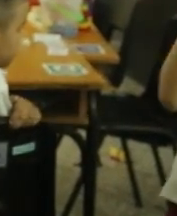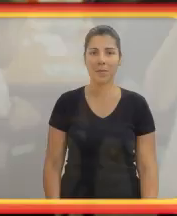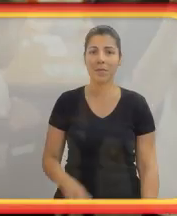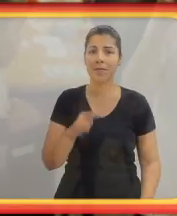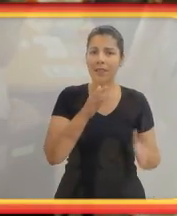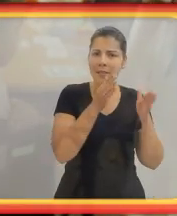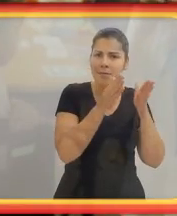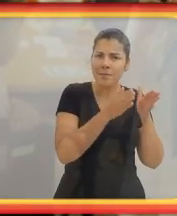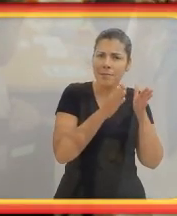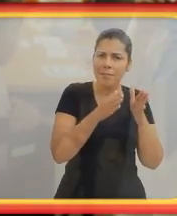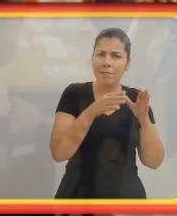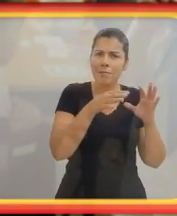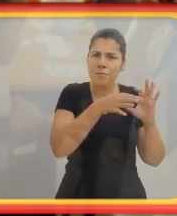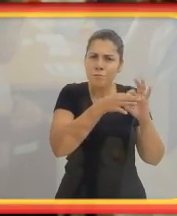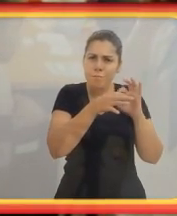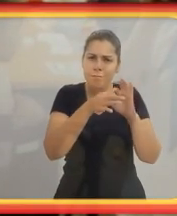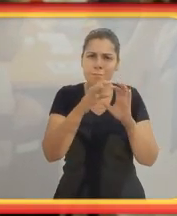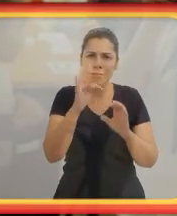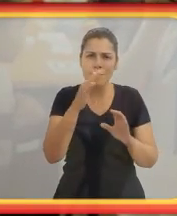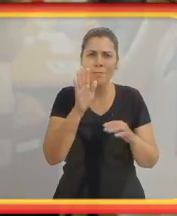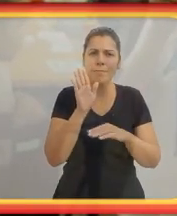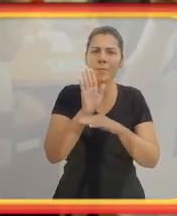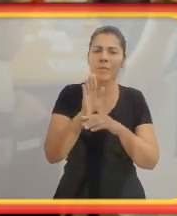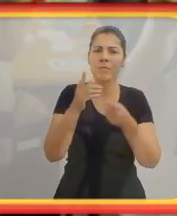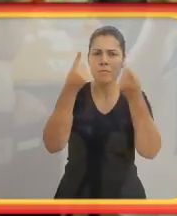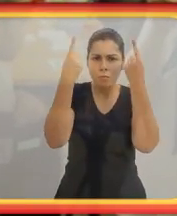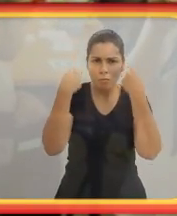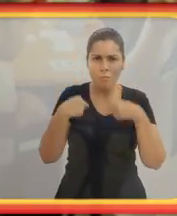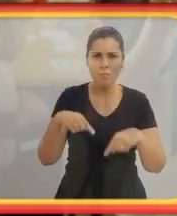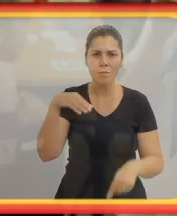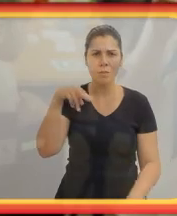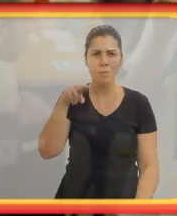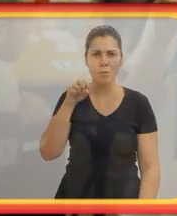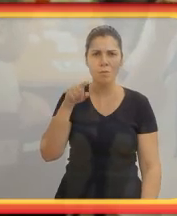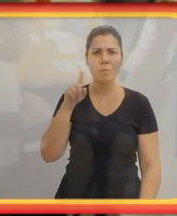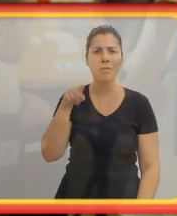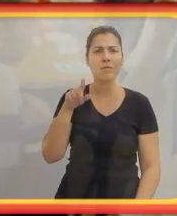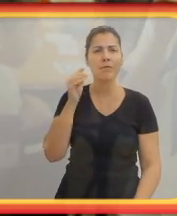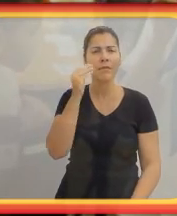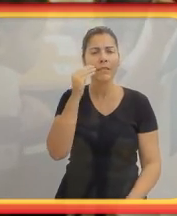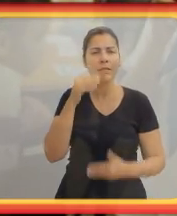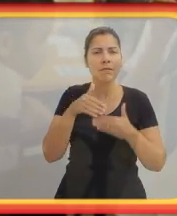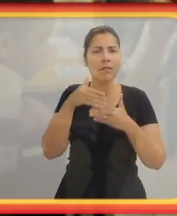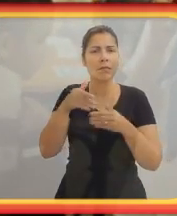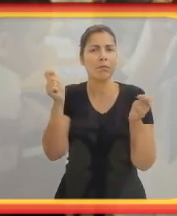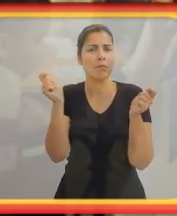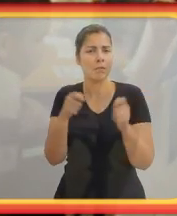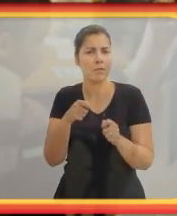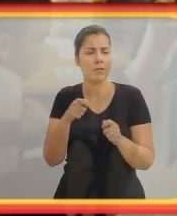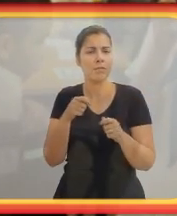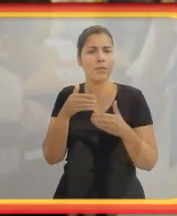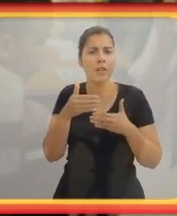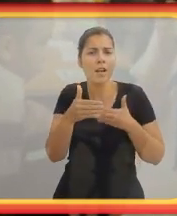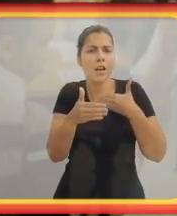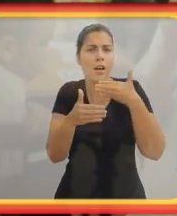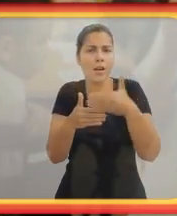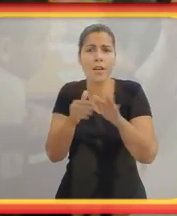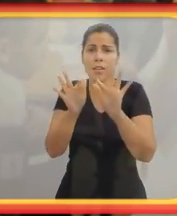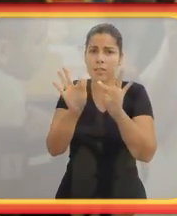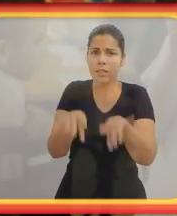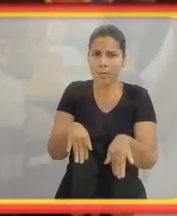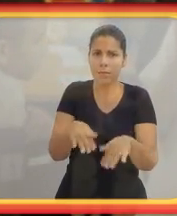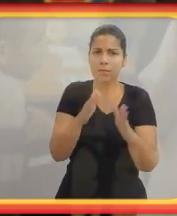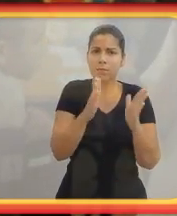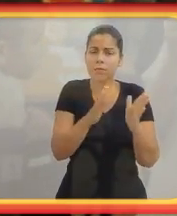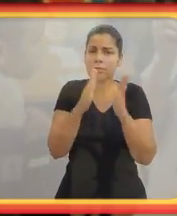ajuda no controle. Esta parte de traços ajuda no controle muscular. E mais para frente, é possível ser bem sucedido ao terminar a